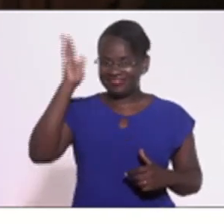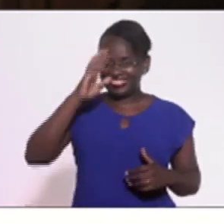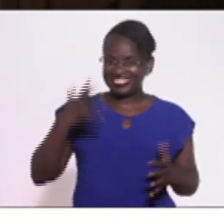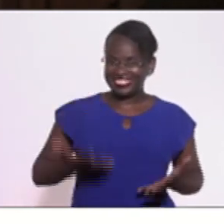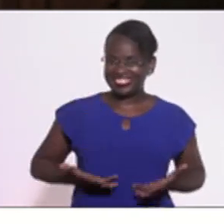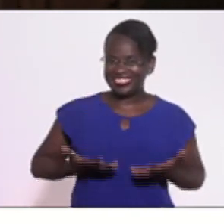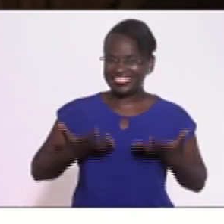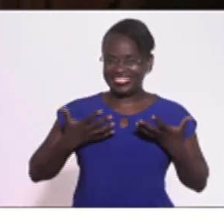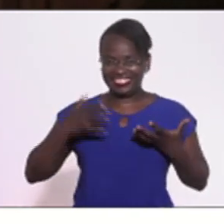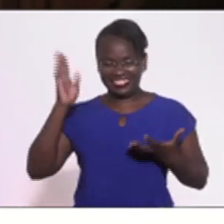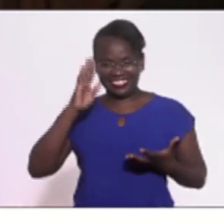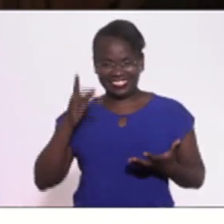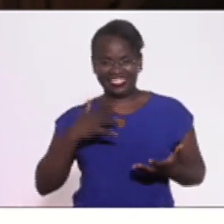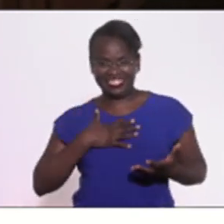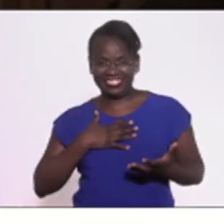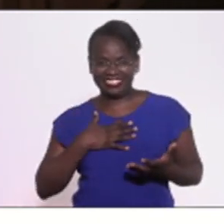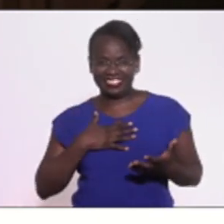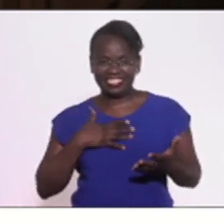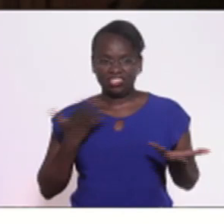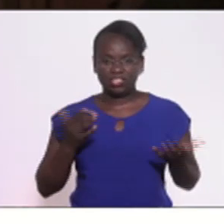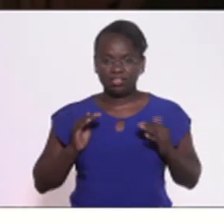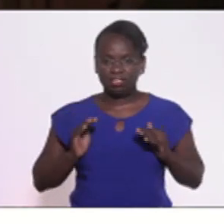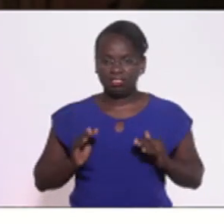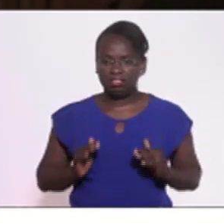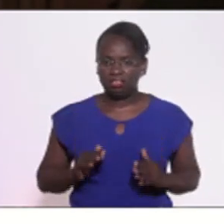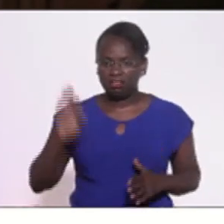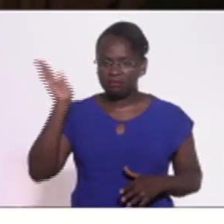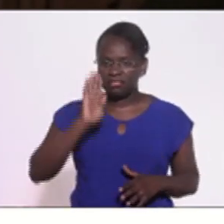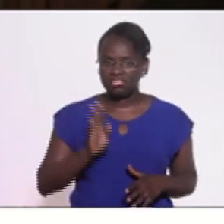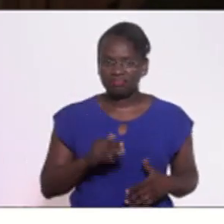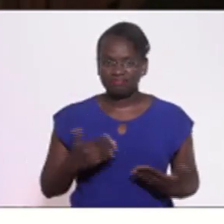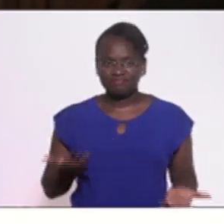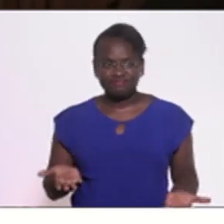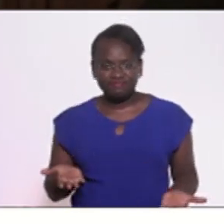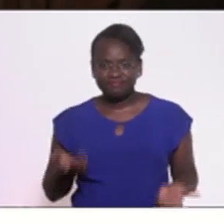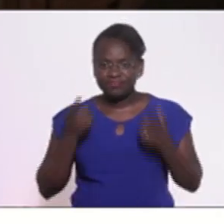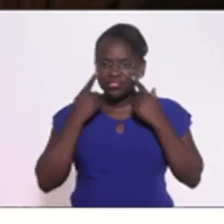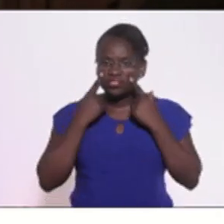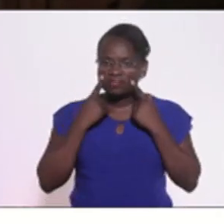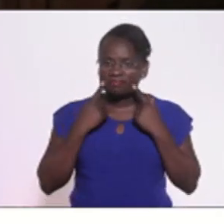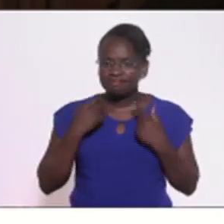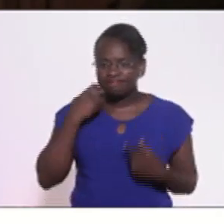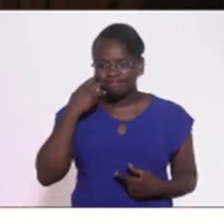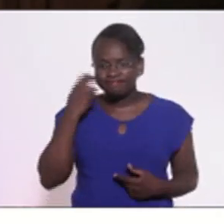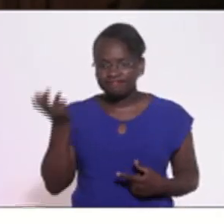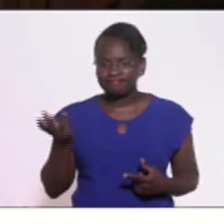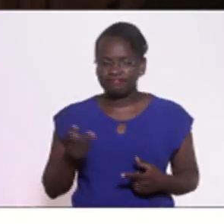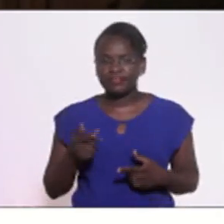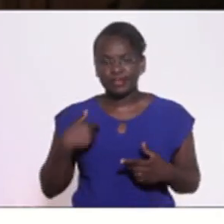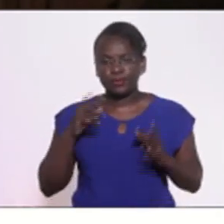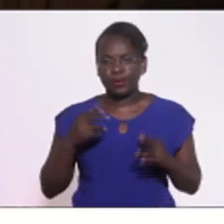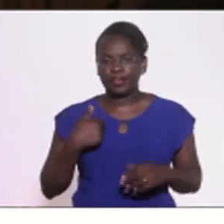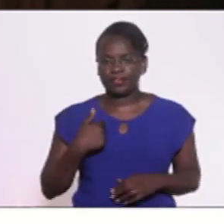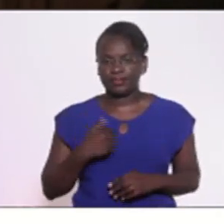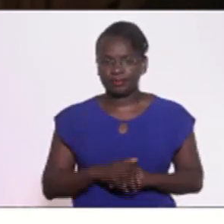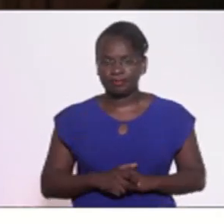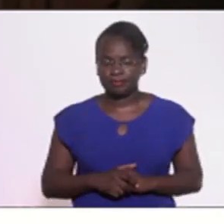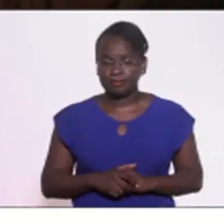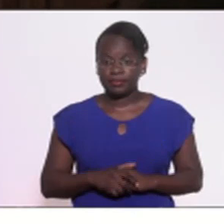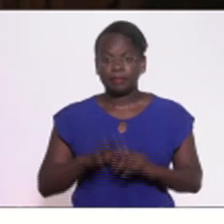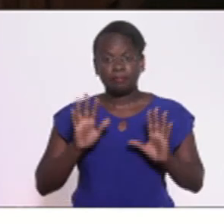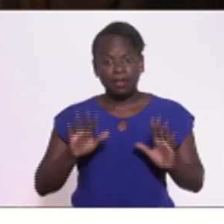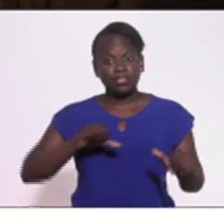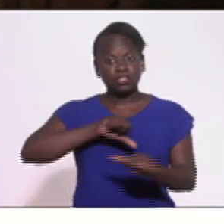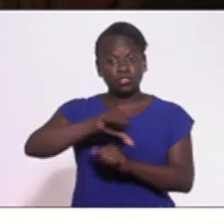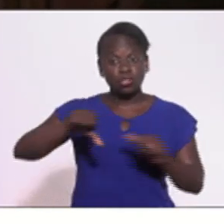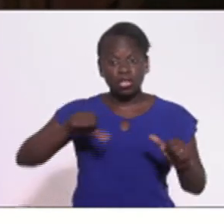de futebol, seleção brasileira, hoje vê a seleção brasileira jogando e chora, como é o meu caso. Mas, por